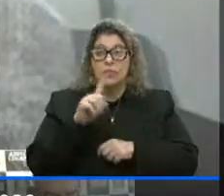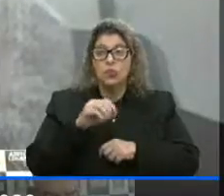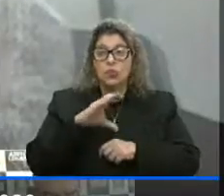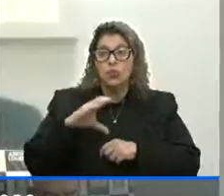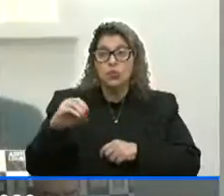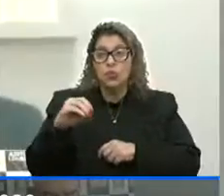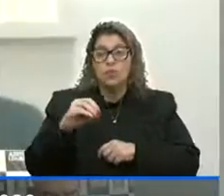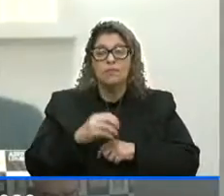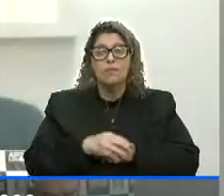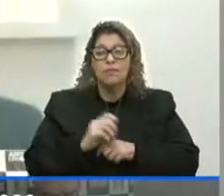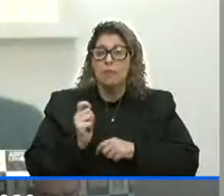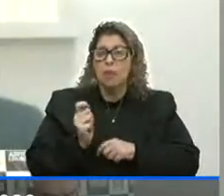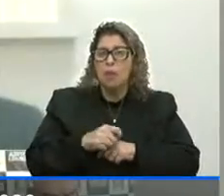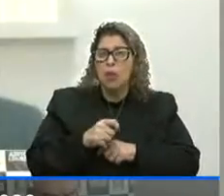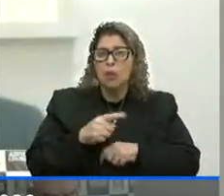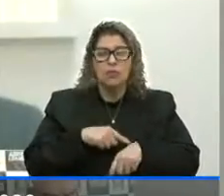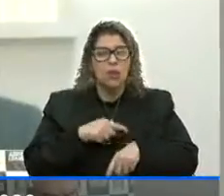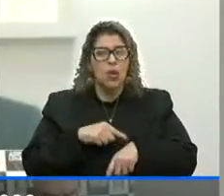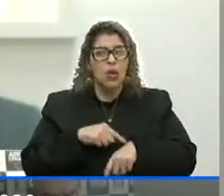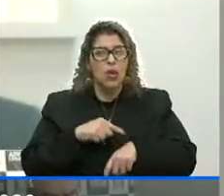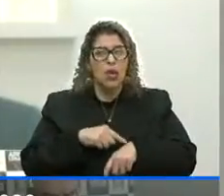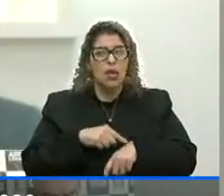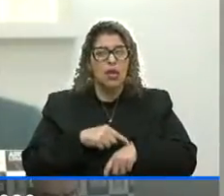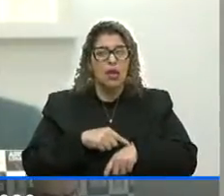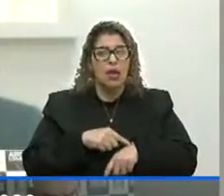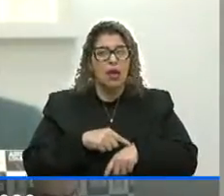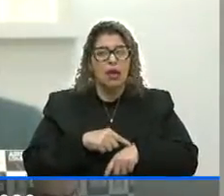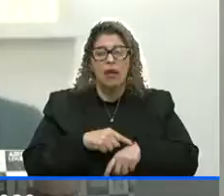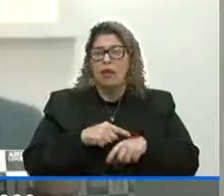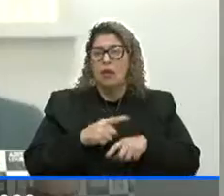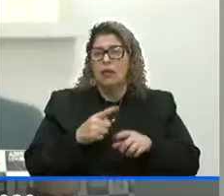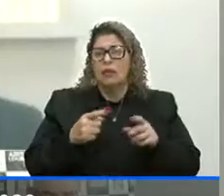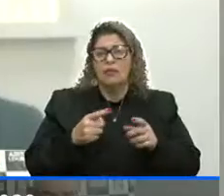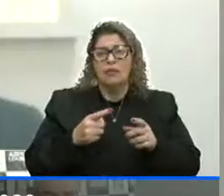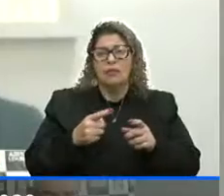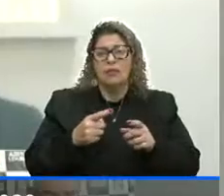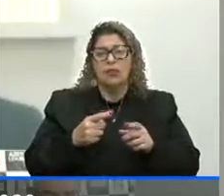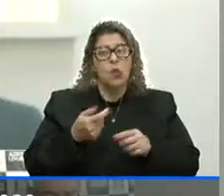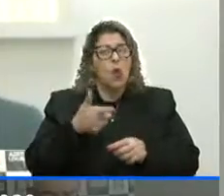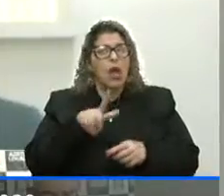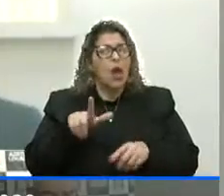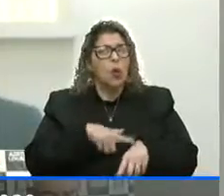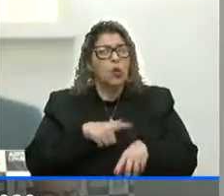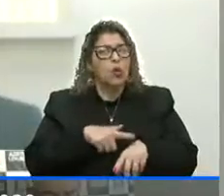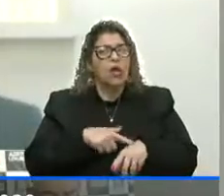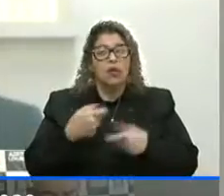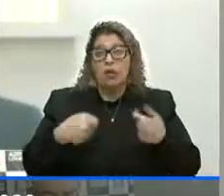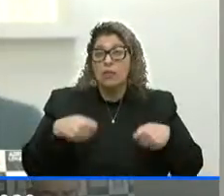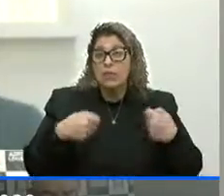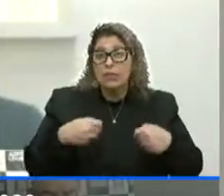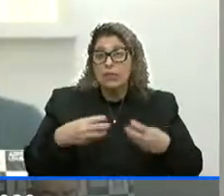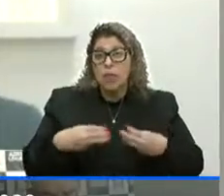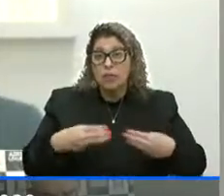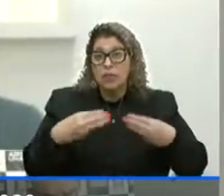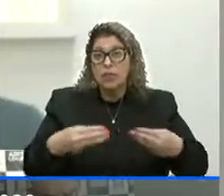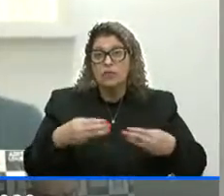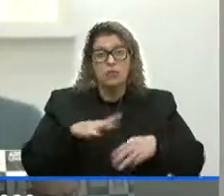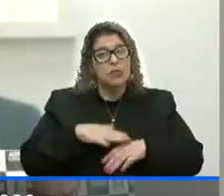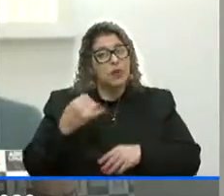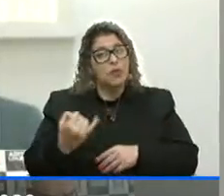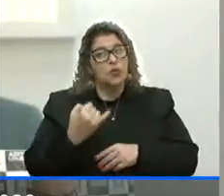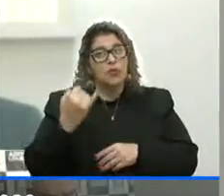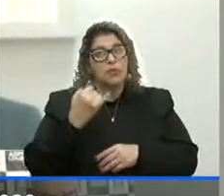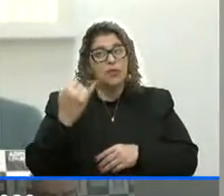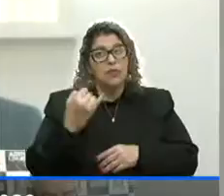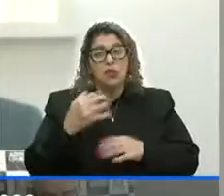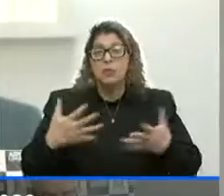O Zucco, pode ser em horário extraordinário também, se ele precisar, viu? Porque O que é mais importante,